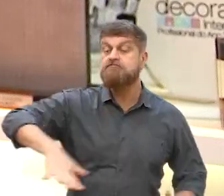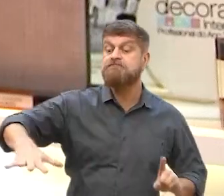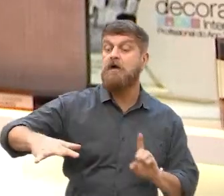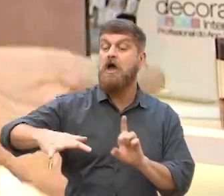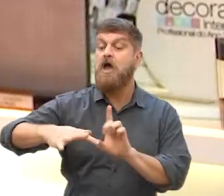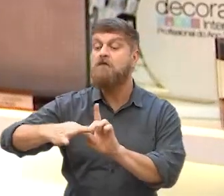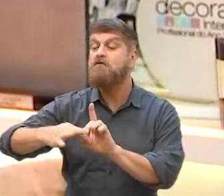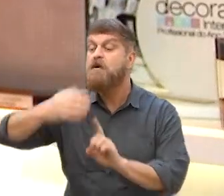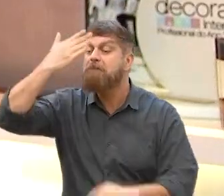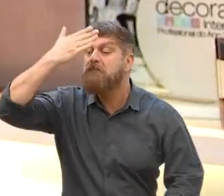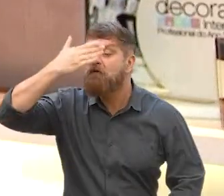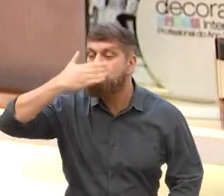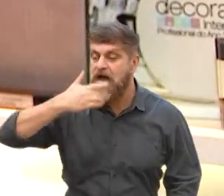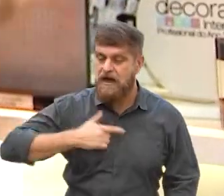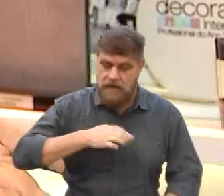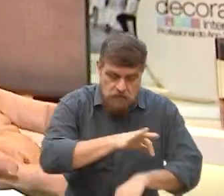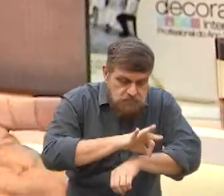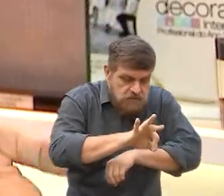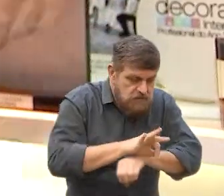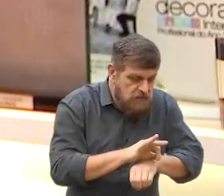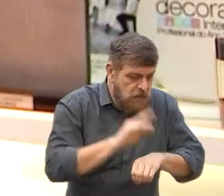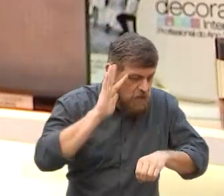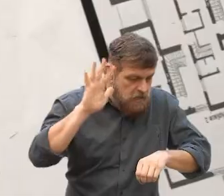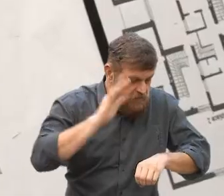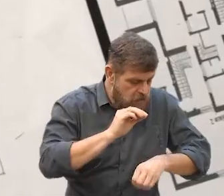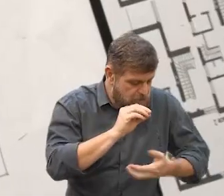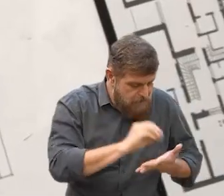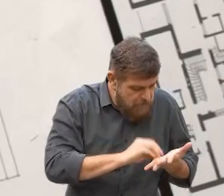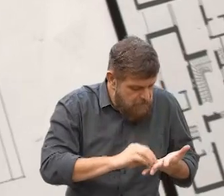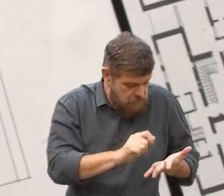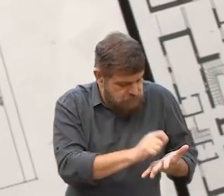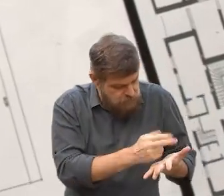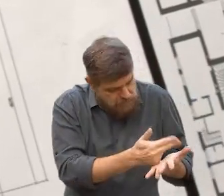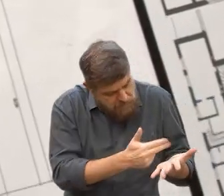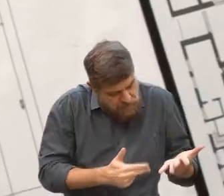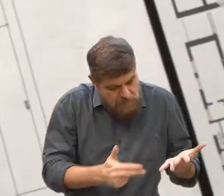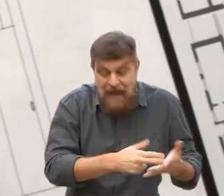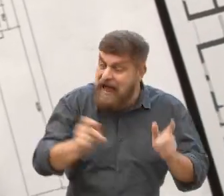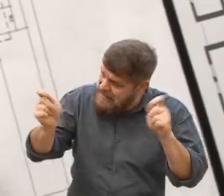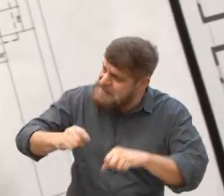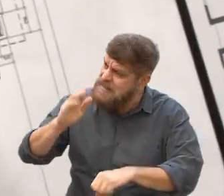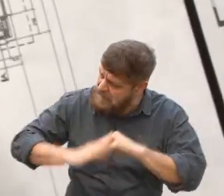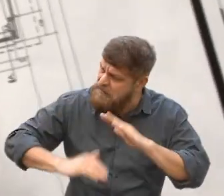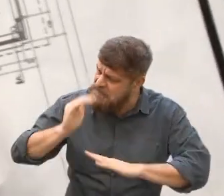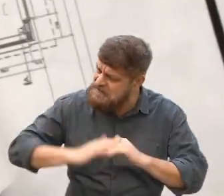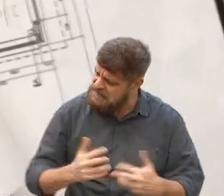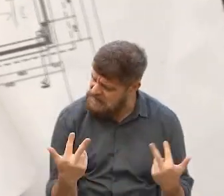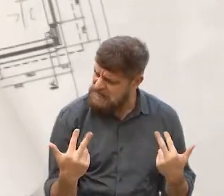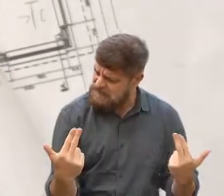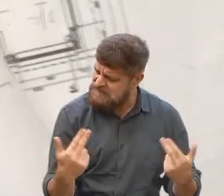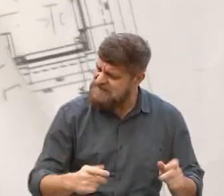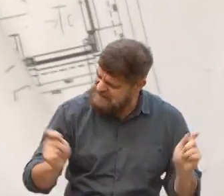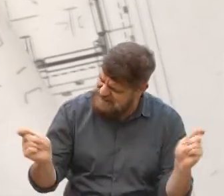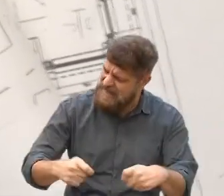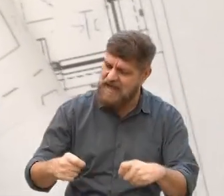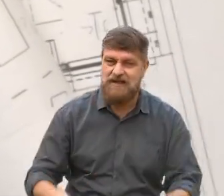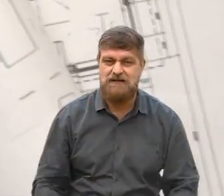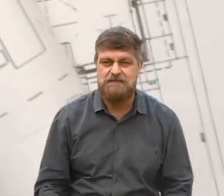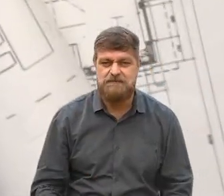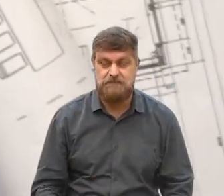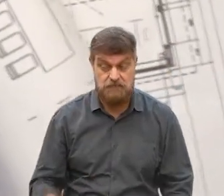desse crescimento todo e realmente nós começamos pequenos, começamos com poucos corretores e como não tinha,